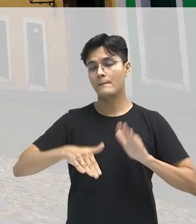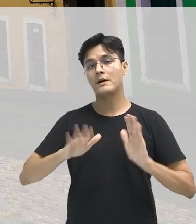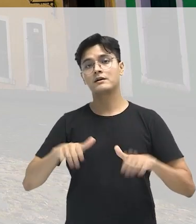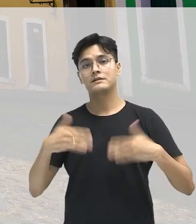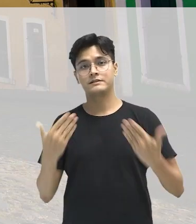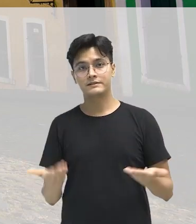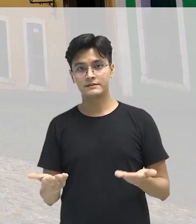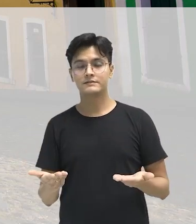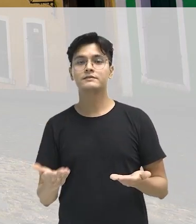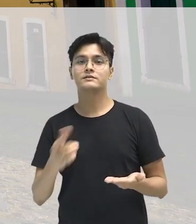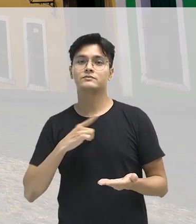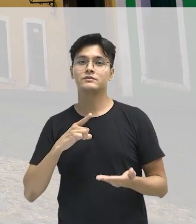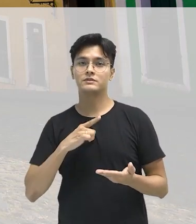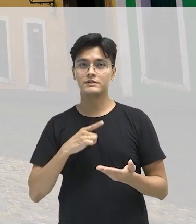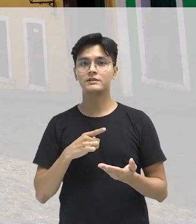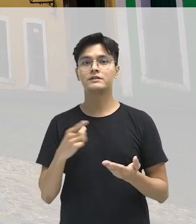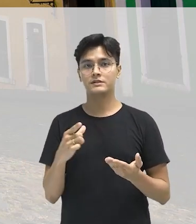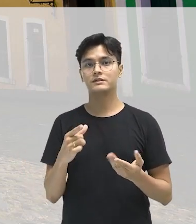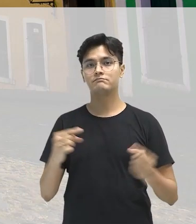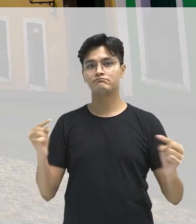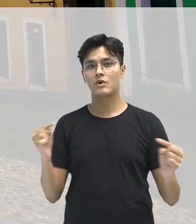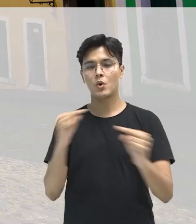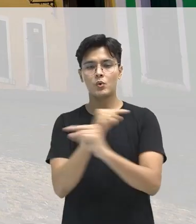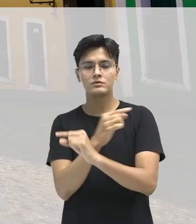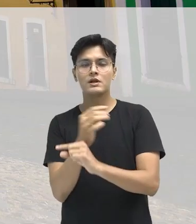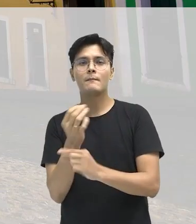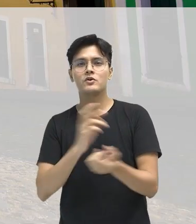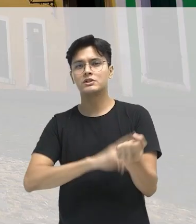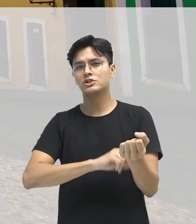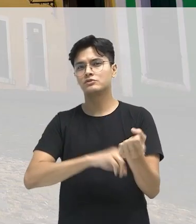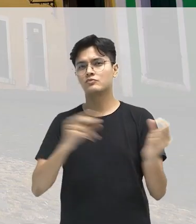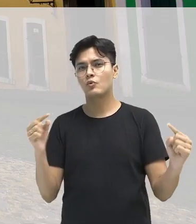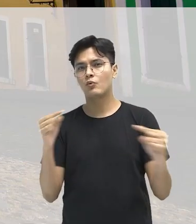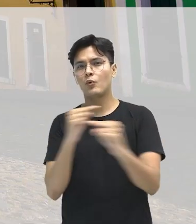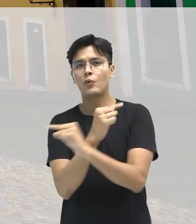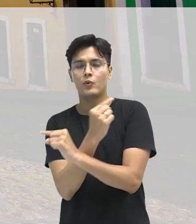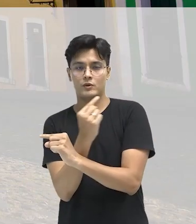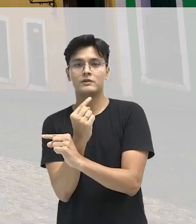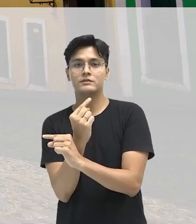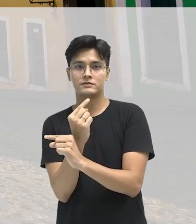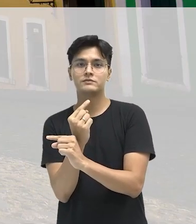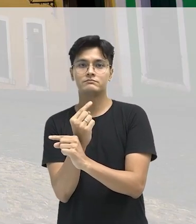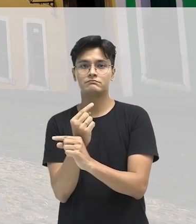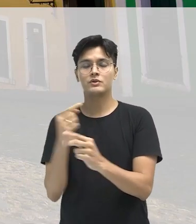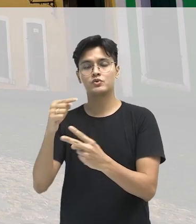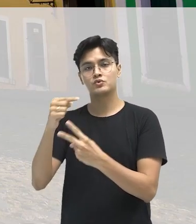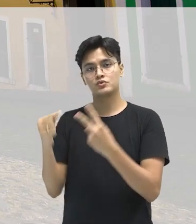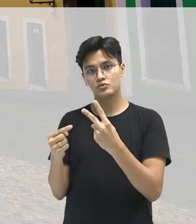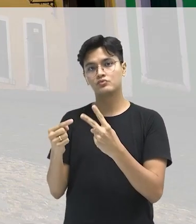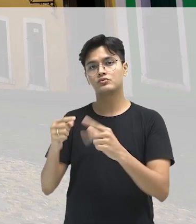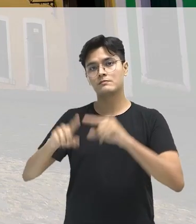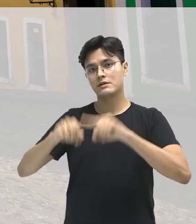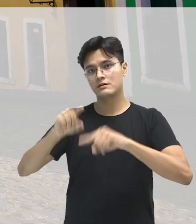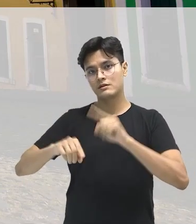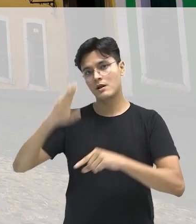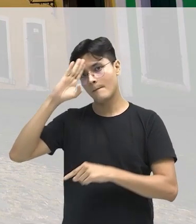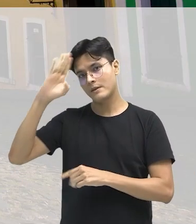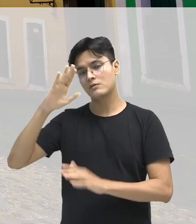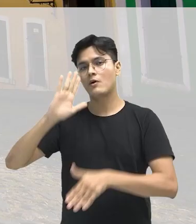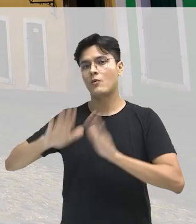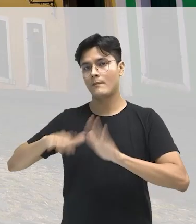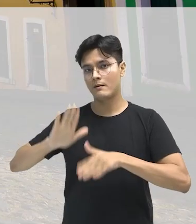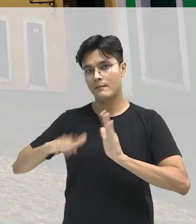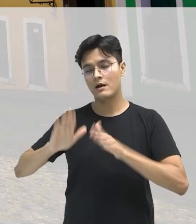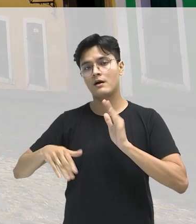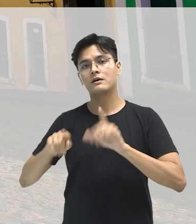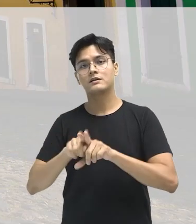aí fazer um contraponto em relação aos outros dois instrumentos principais, que é o nosso atabaque e o nosso